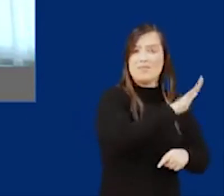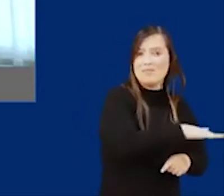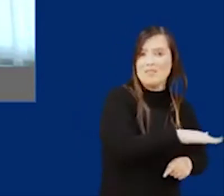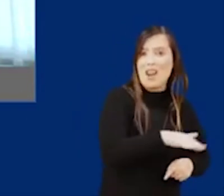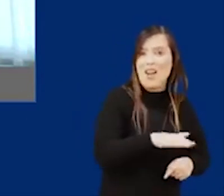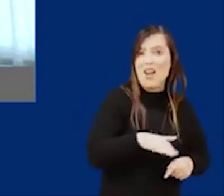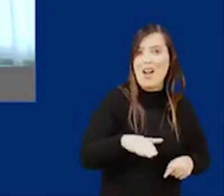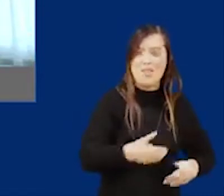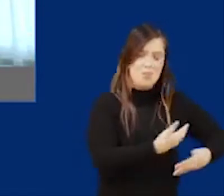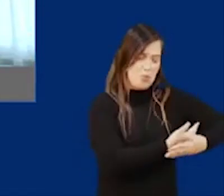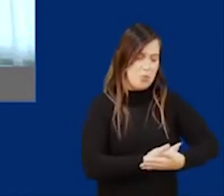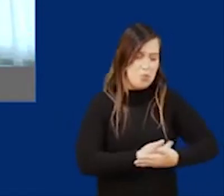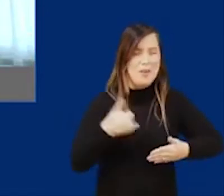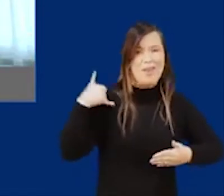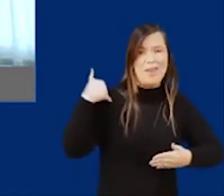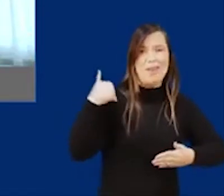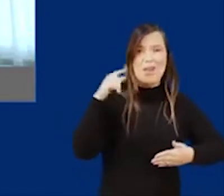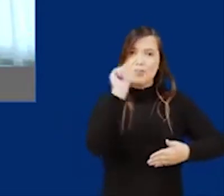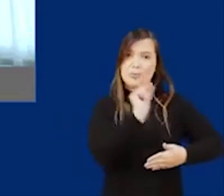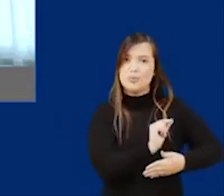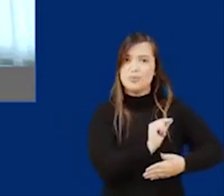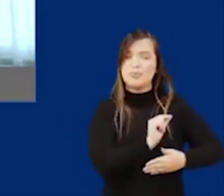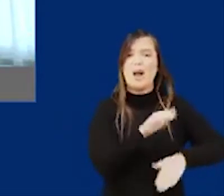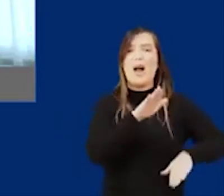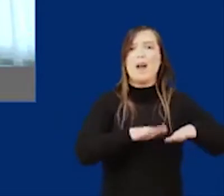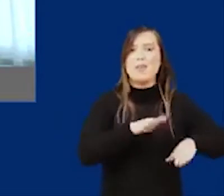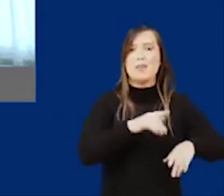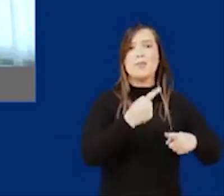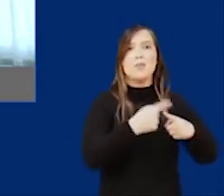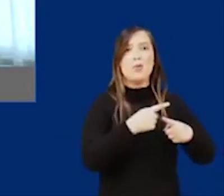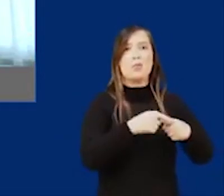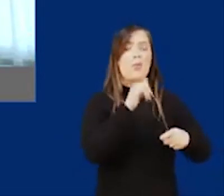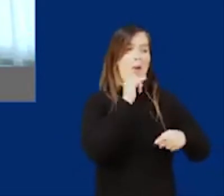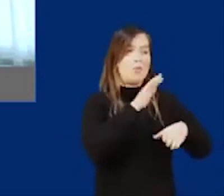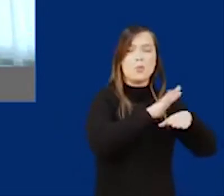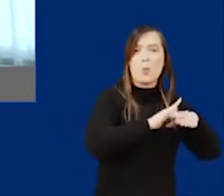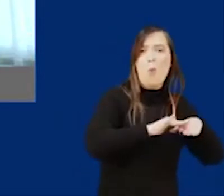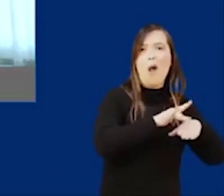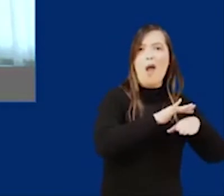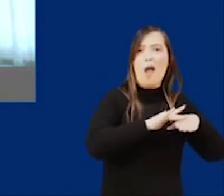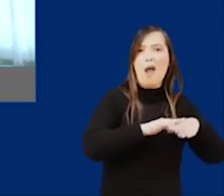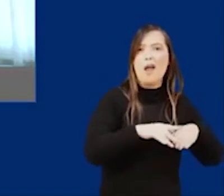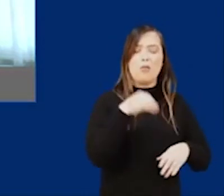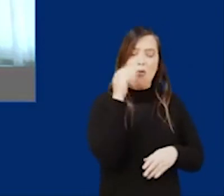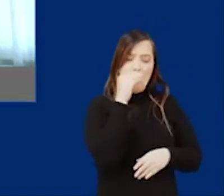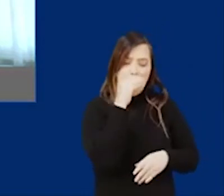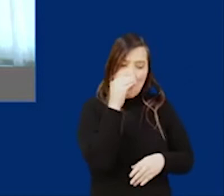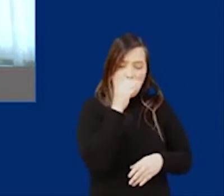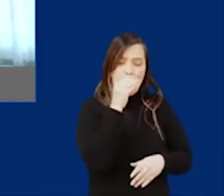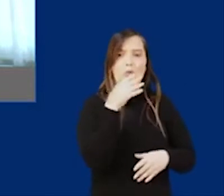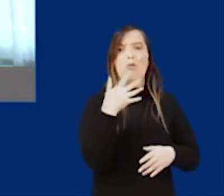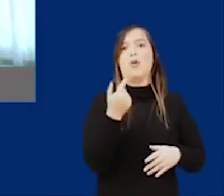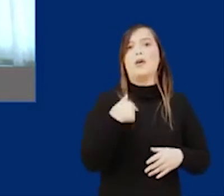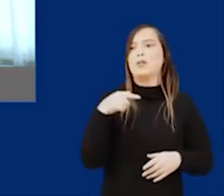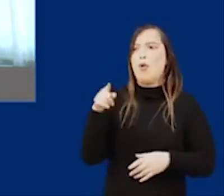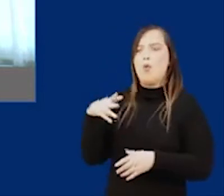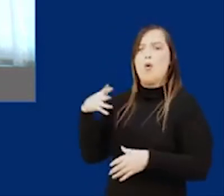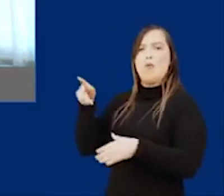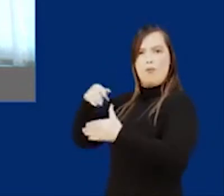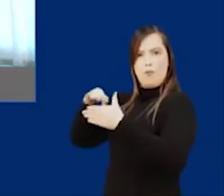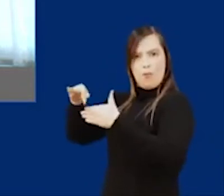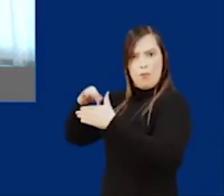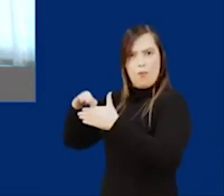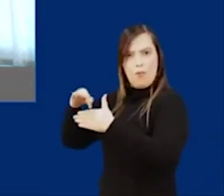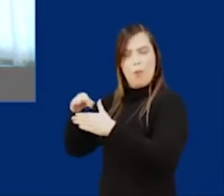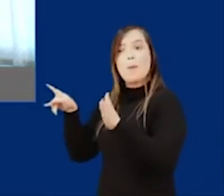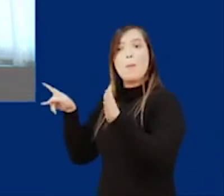pode provocar microhemorragias, levar à anemia. Então, a fórmula, da forma como ela é construída pela indústria, ela